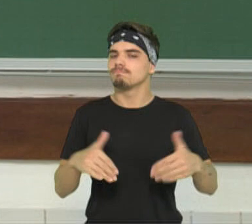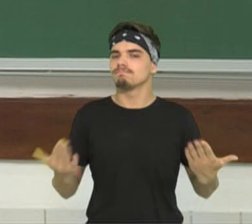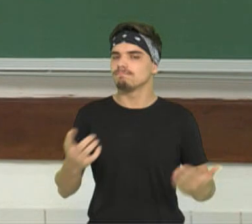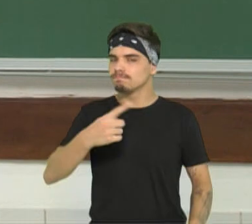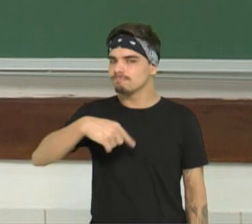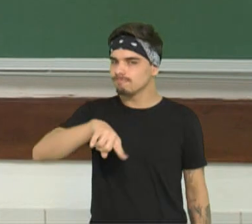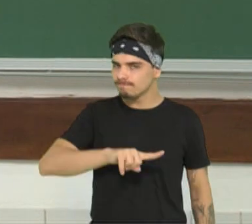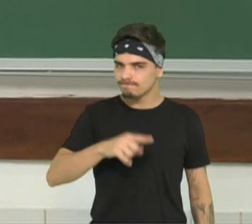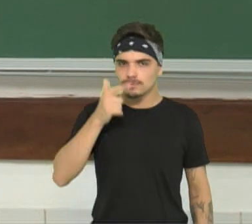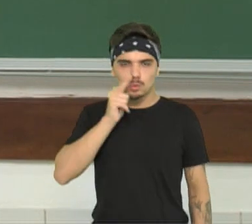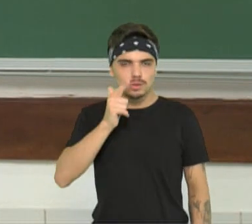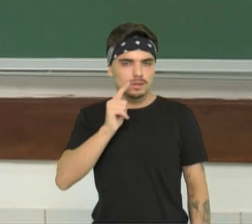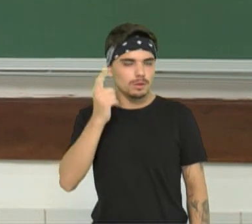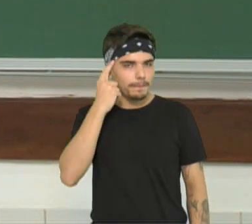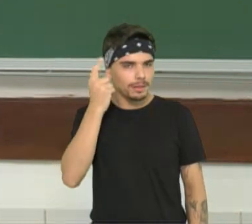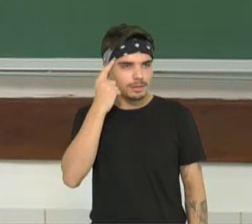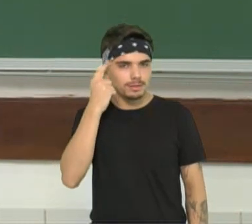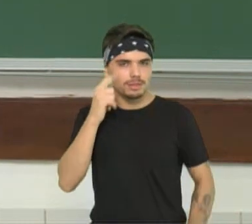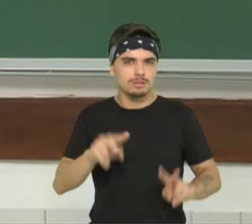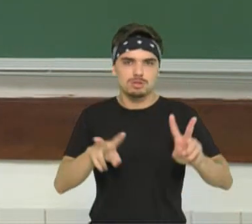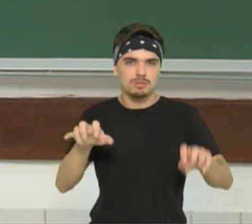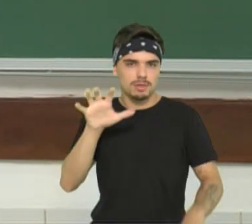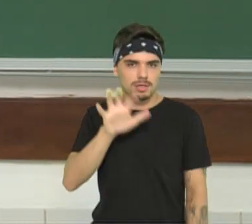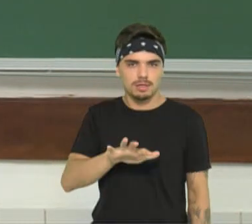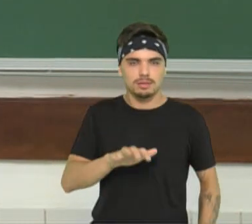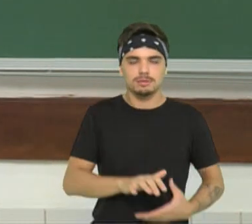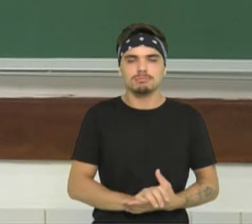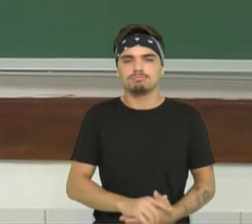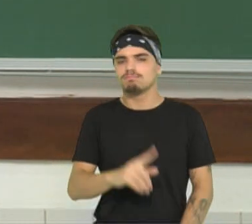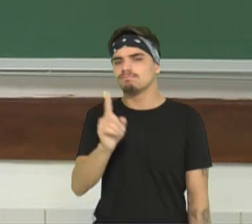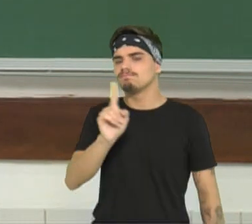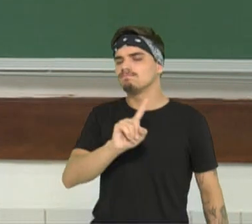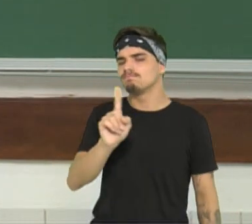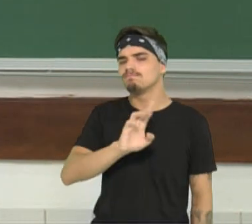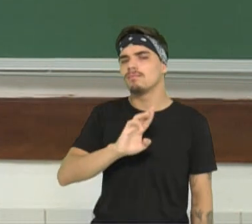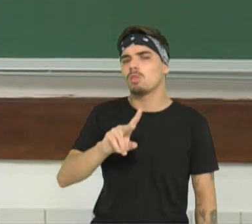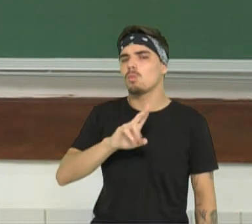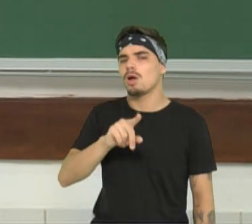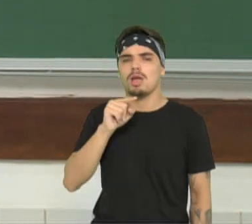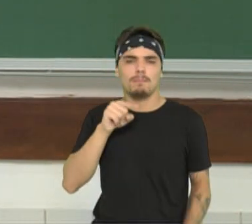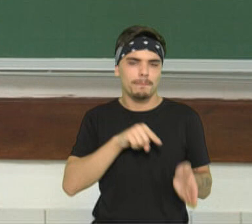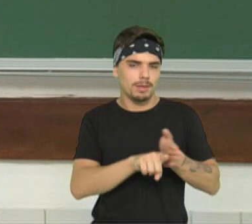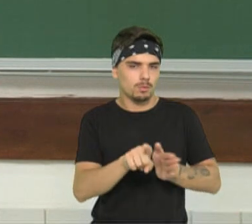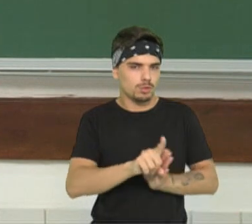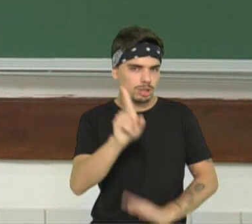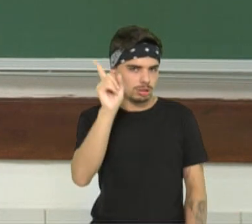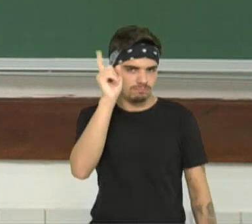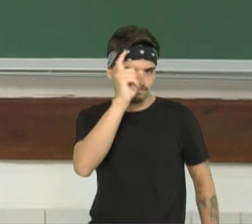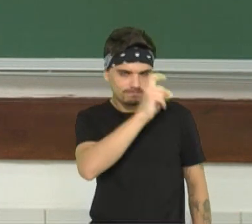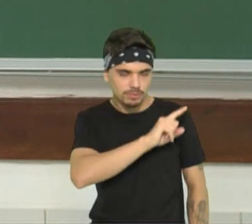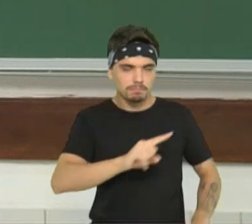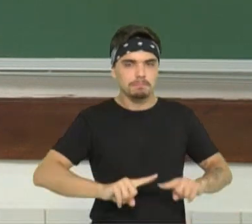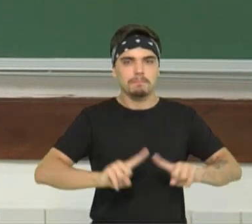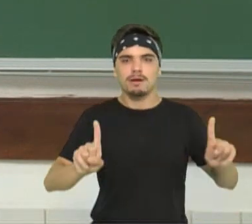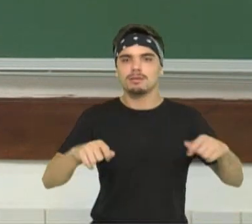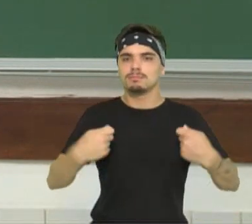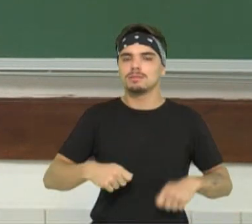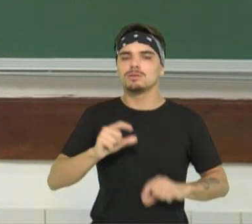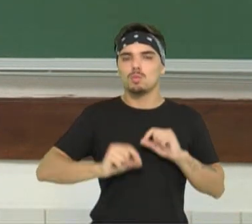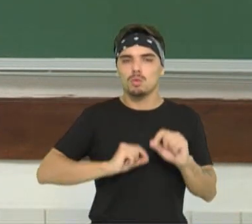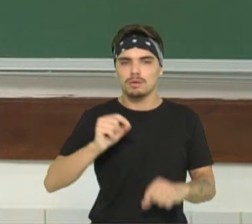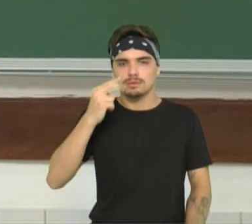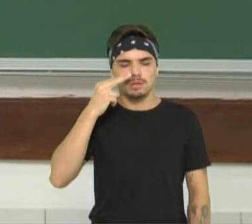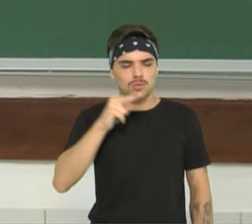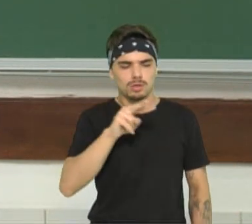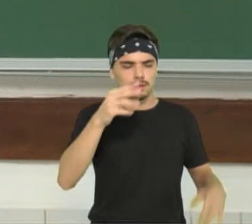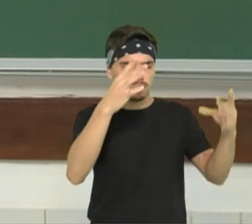E aí, pessoal, conseguiram pensar essa questão? Ela não é uma questão difícil, mas ela precisa que você olhe para